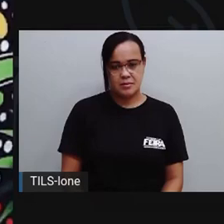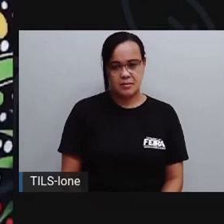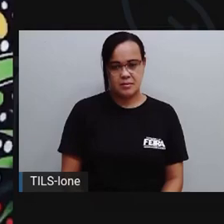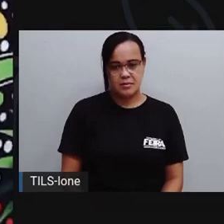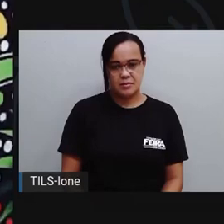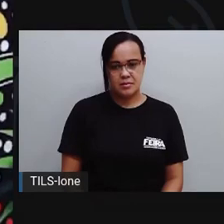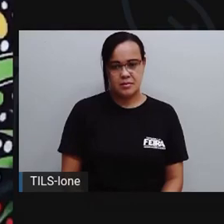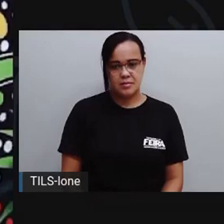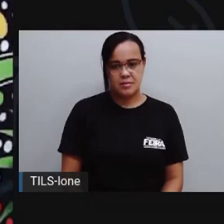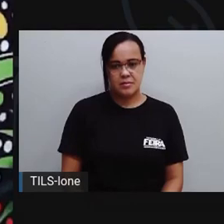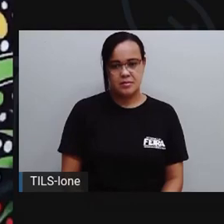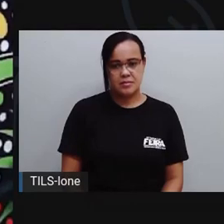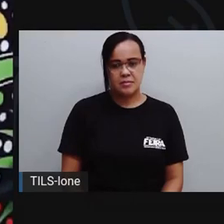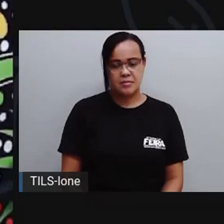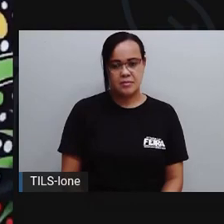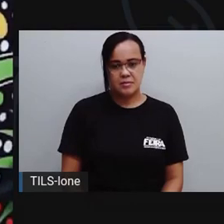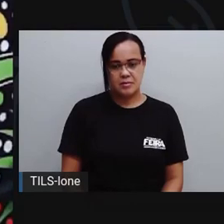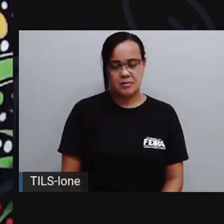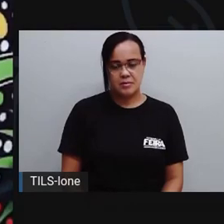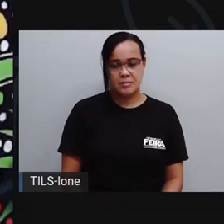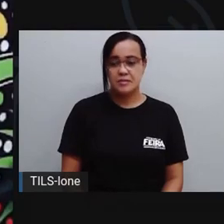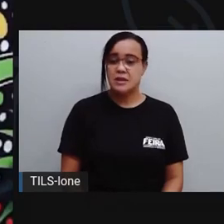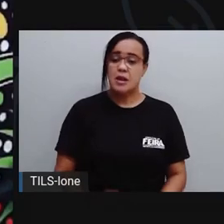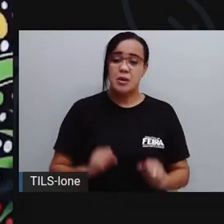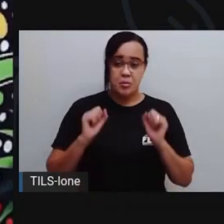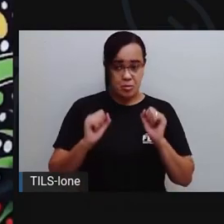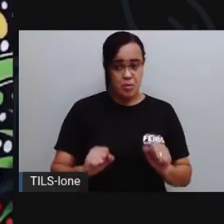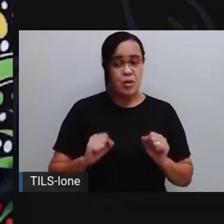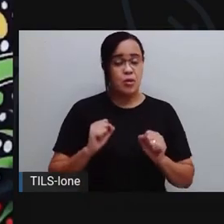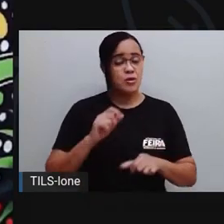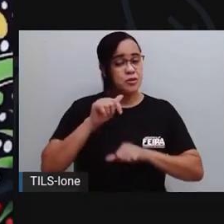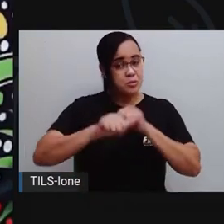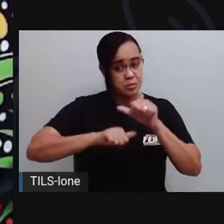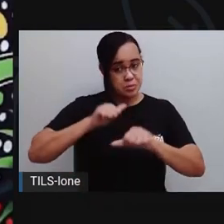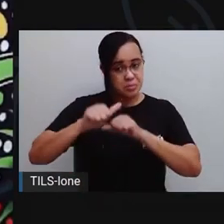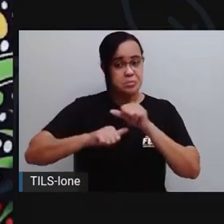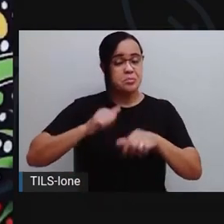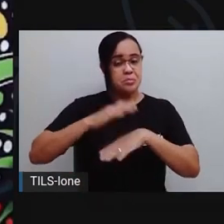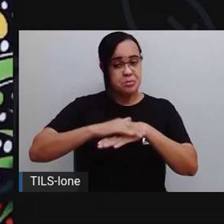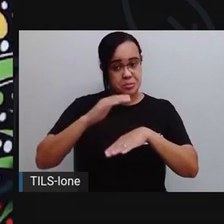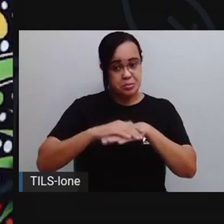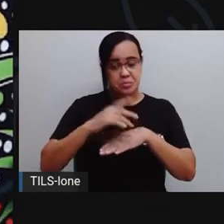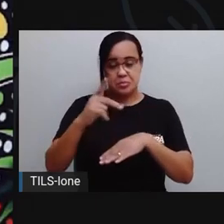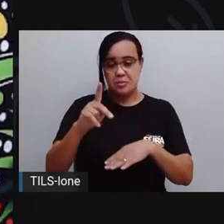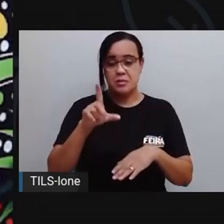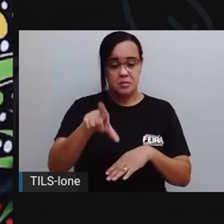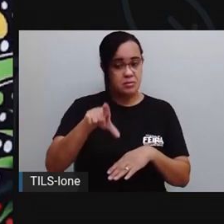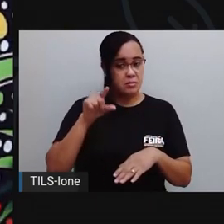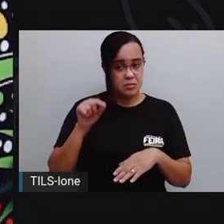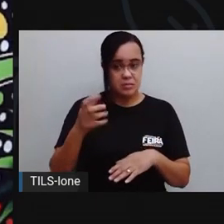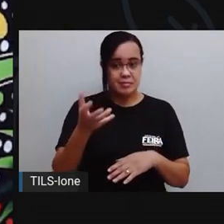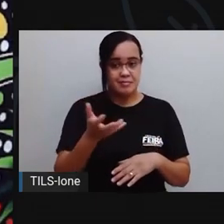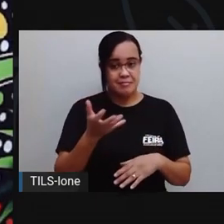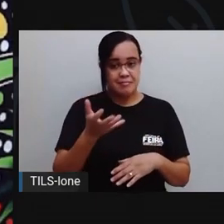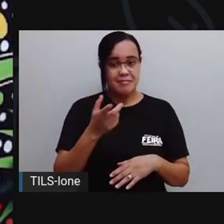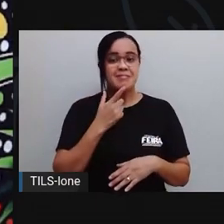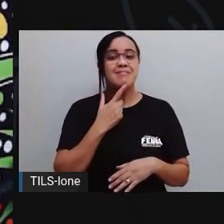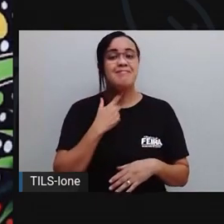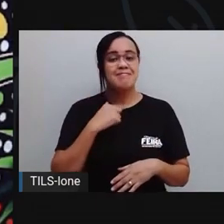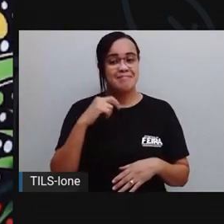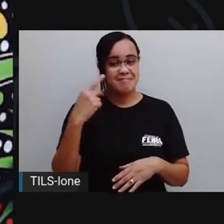arte e você vai colocando da forma como você quer. Aí você vai fazendo as teias.